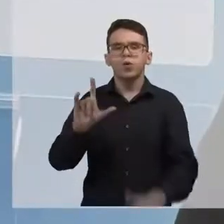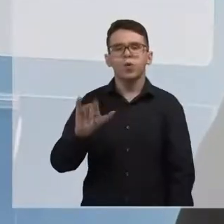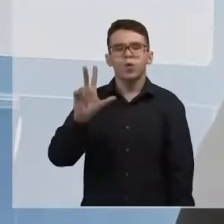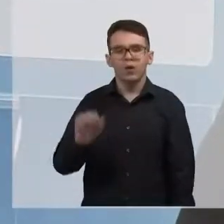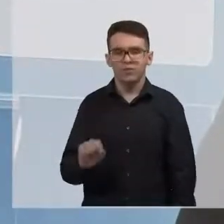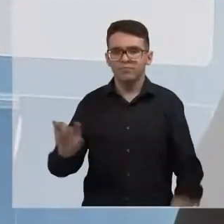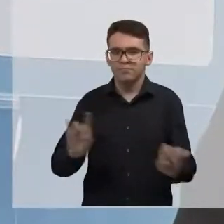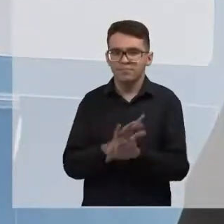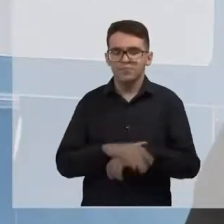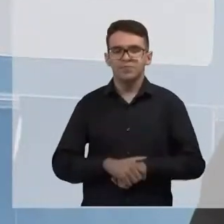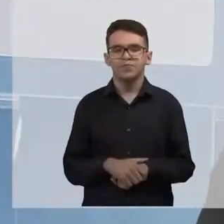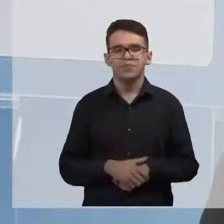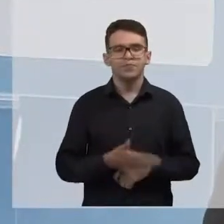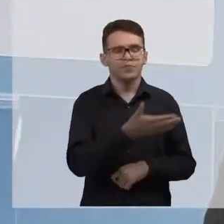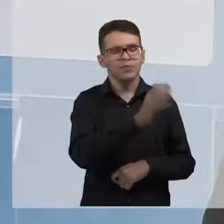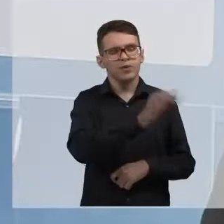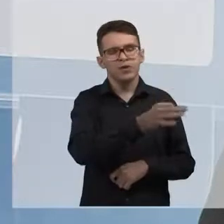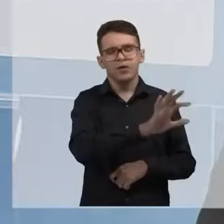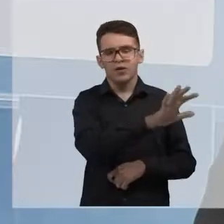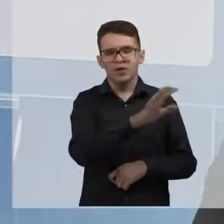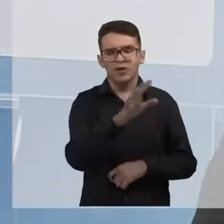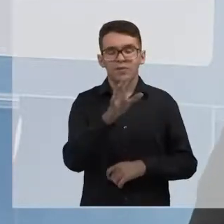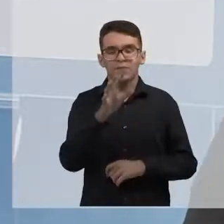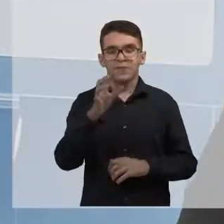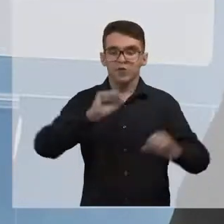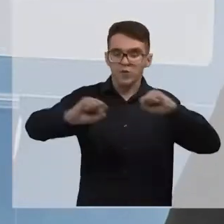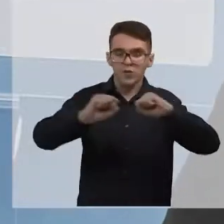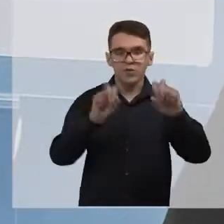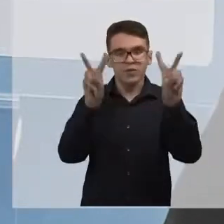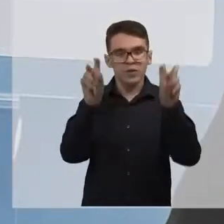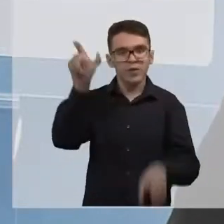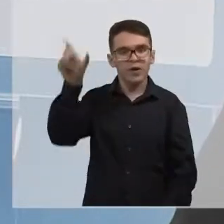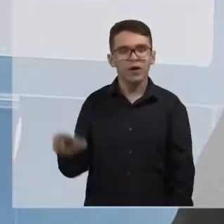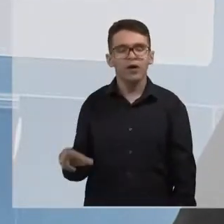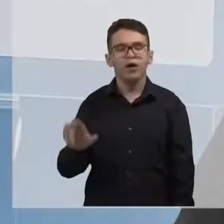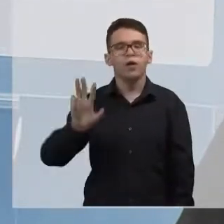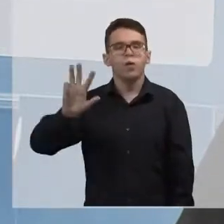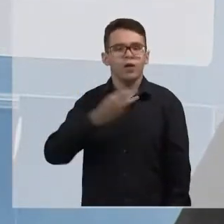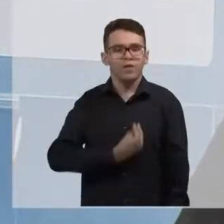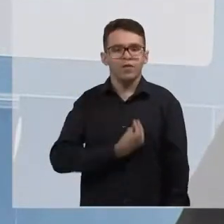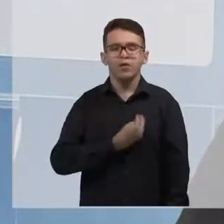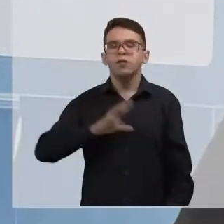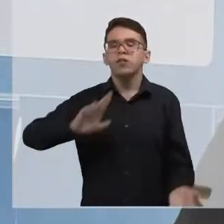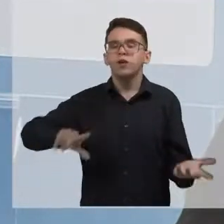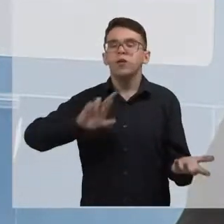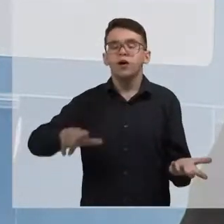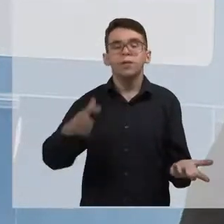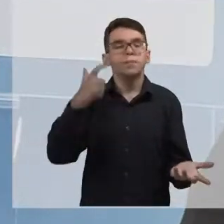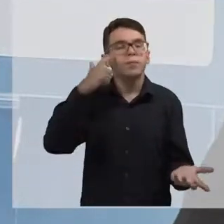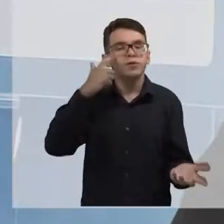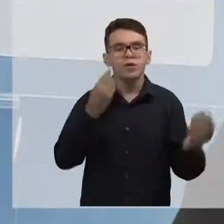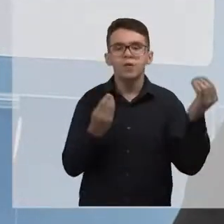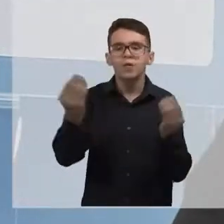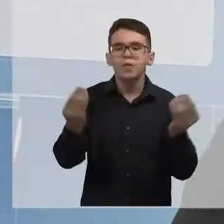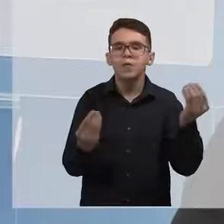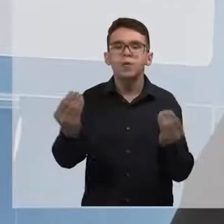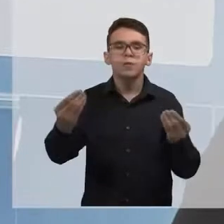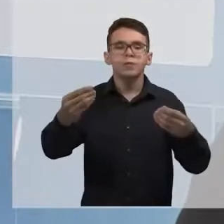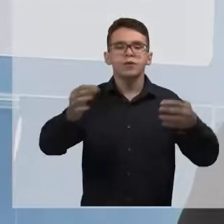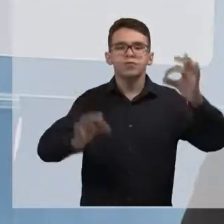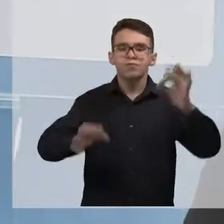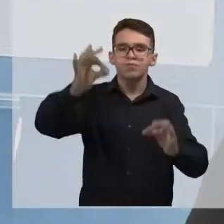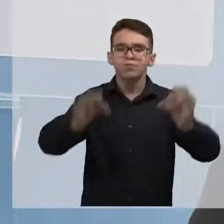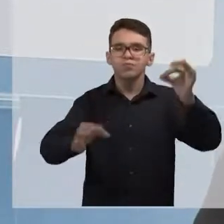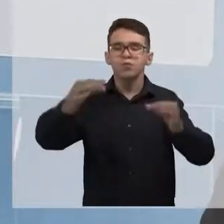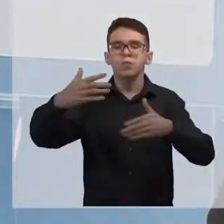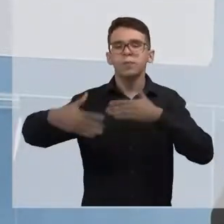nossa discussão aqui não é em cima do mérito da história do Lula, não. Nossa discussão aqui é a gente ver como faz o joguete. É por isso que quando, Luiz, o